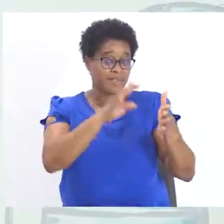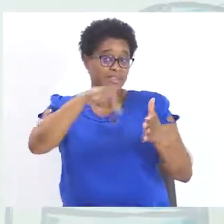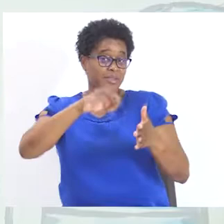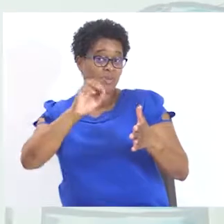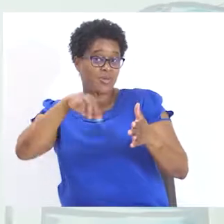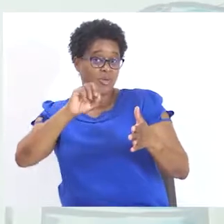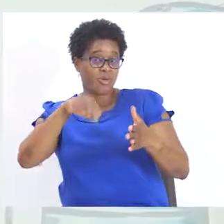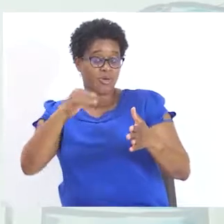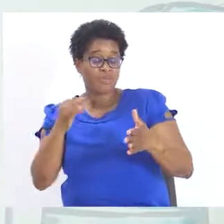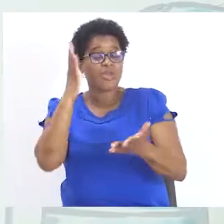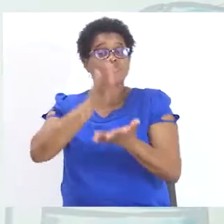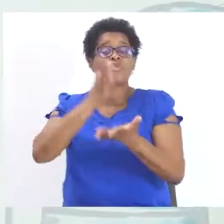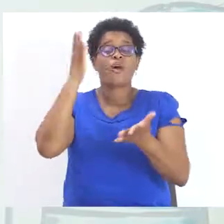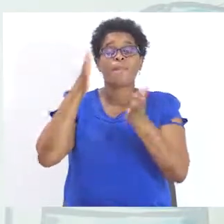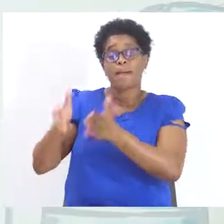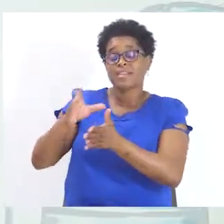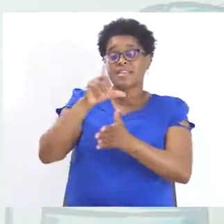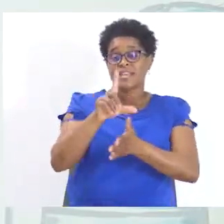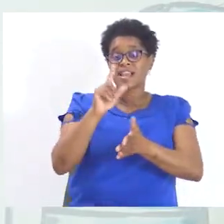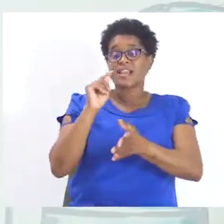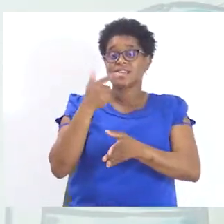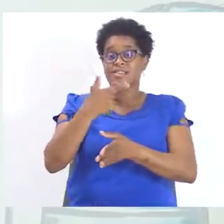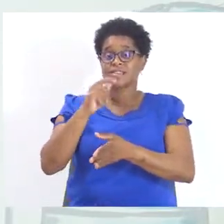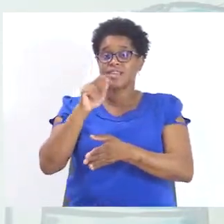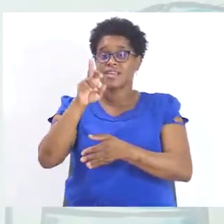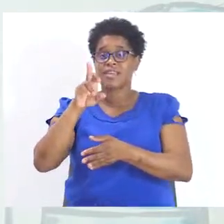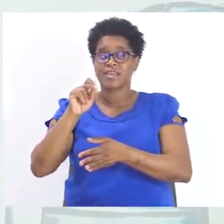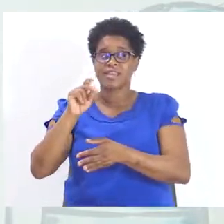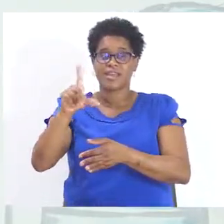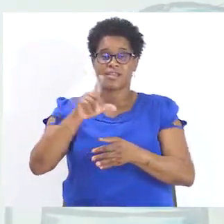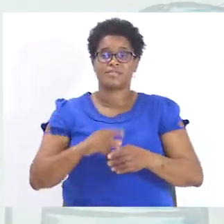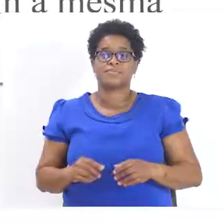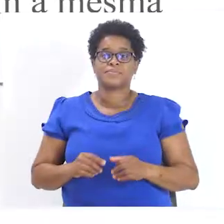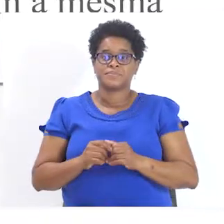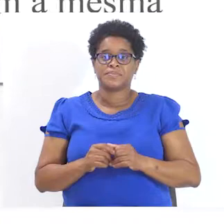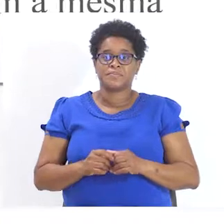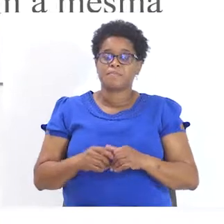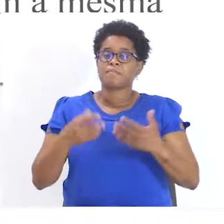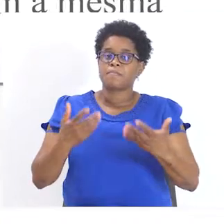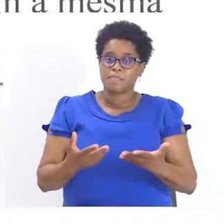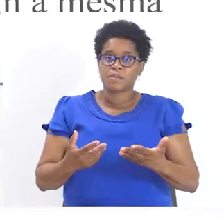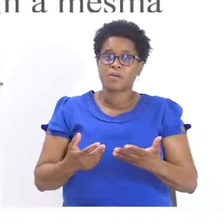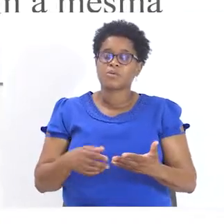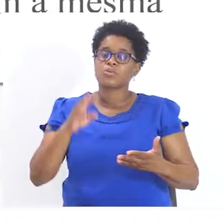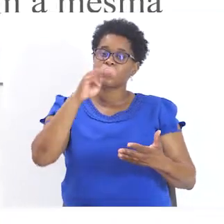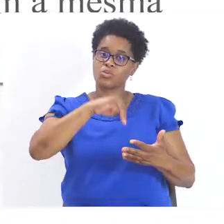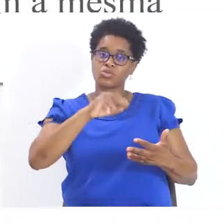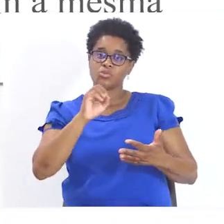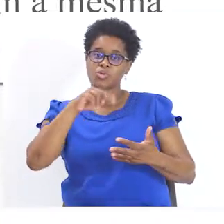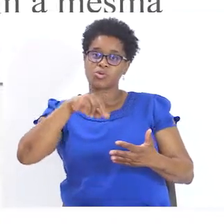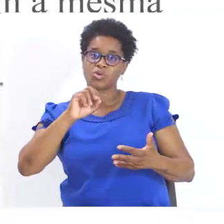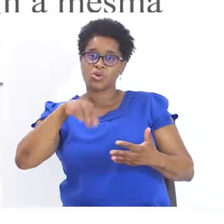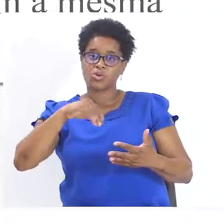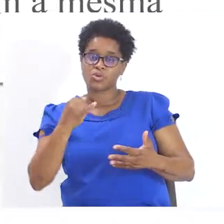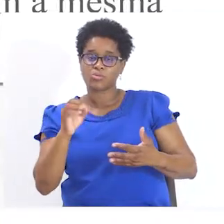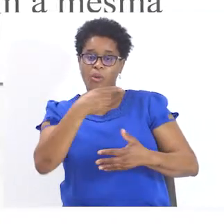semelhantes é somente parte literal, ok? Os monômios menos